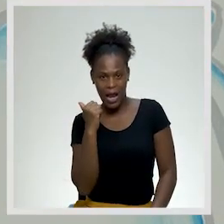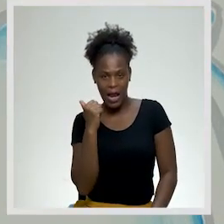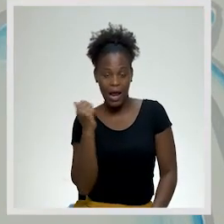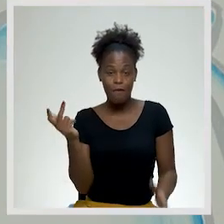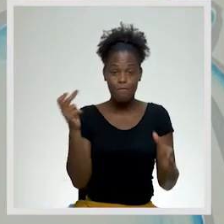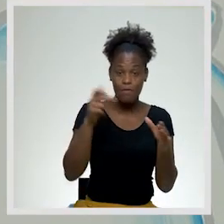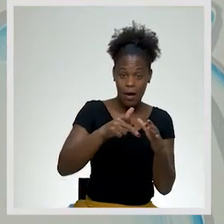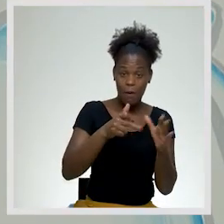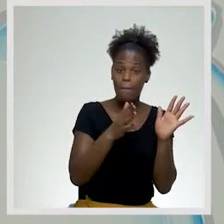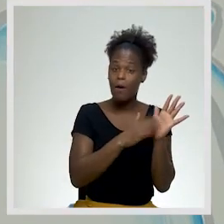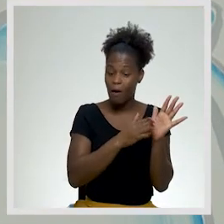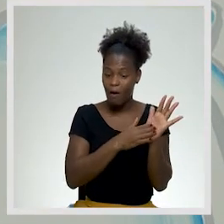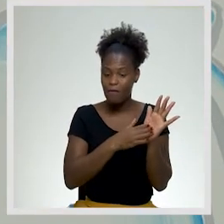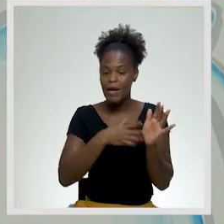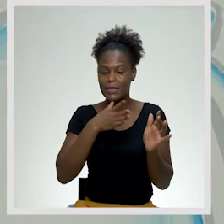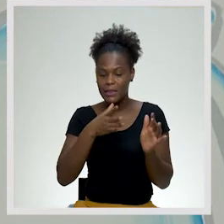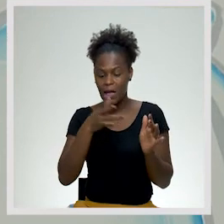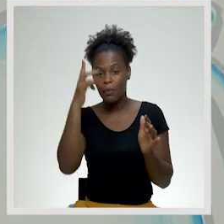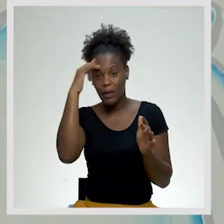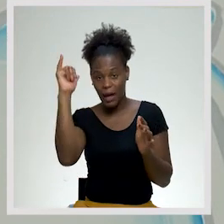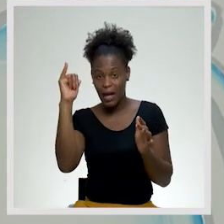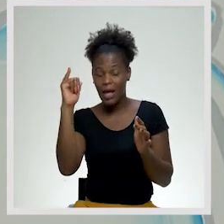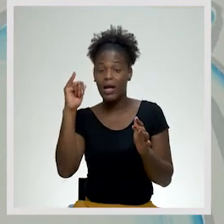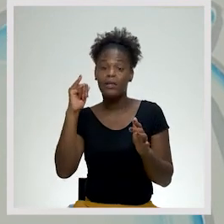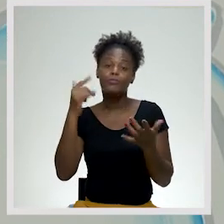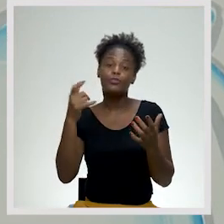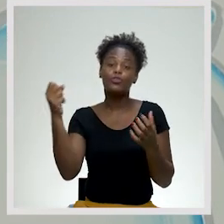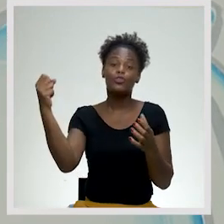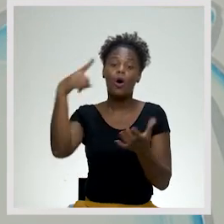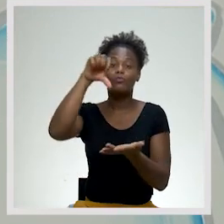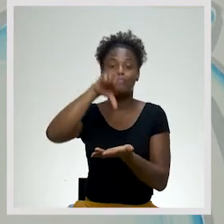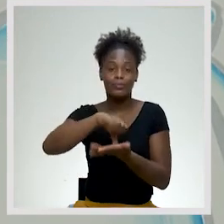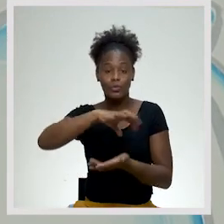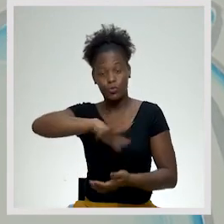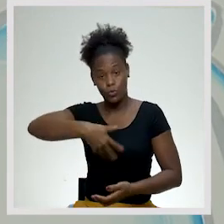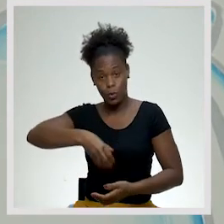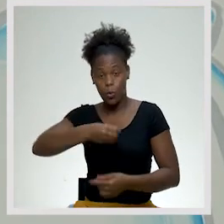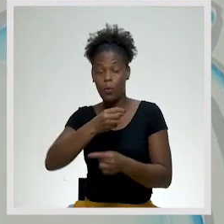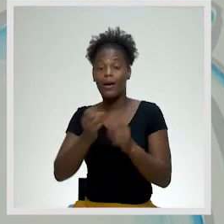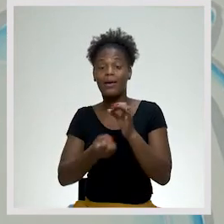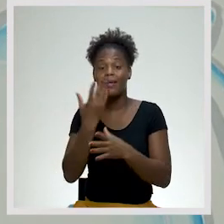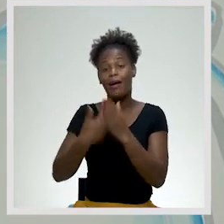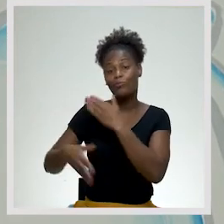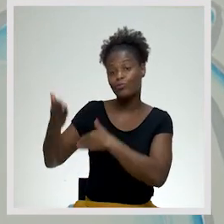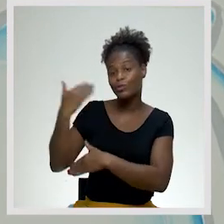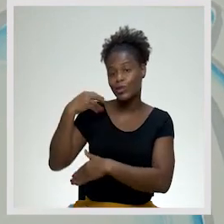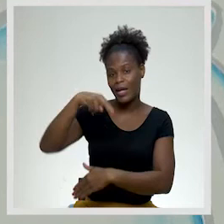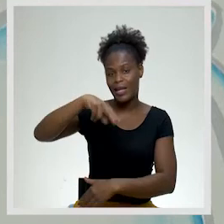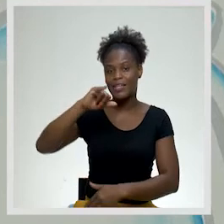veio comprovar a teoria heliocêntrica do universo formulada por